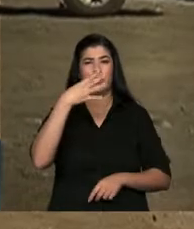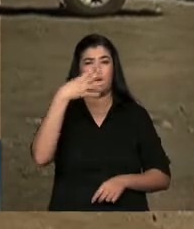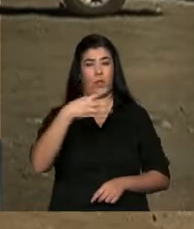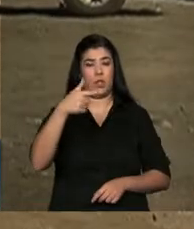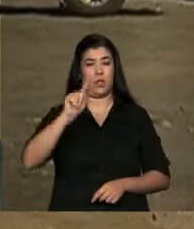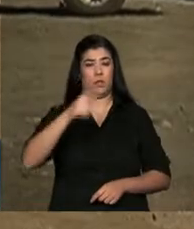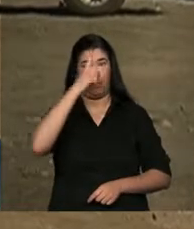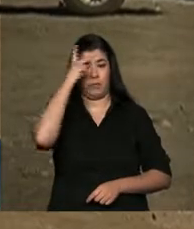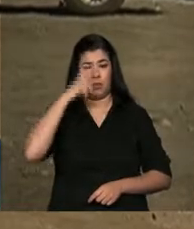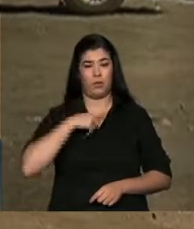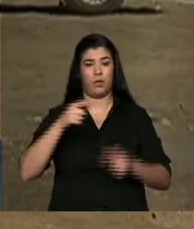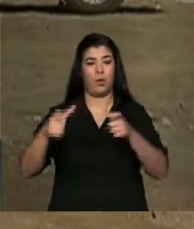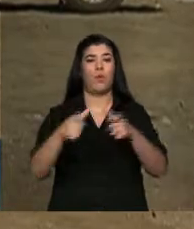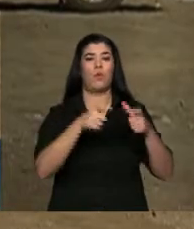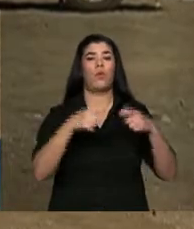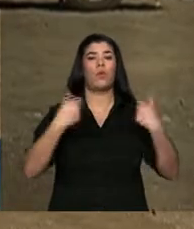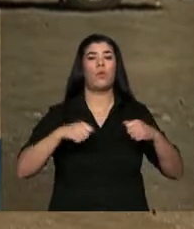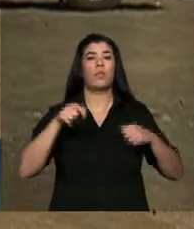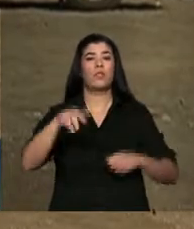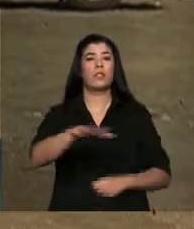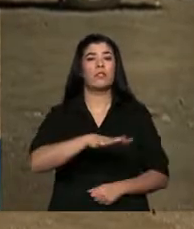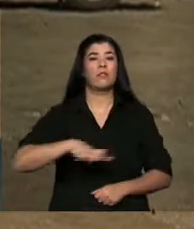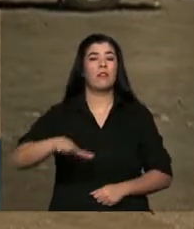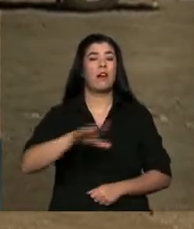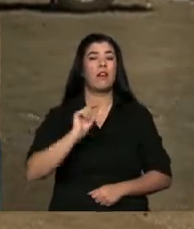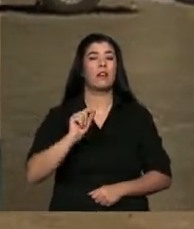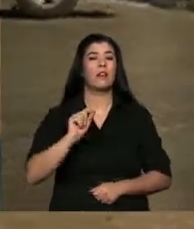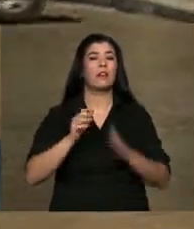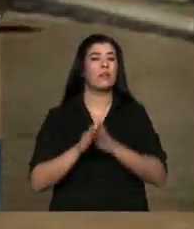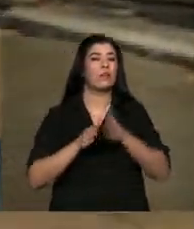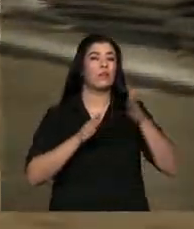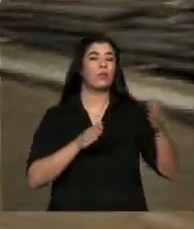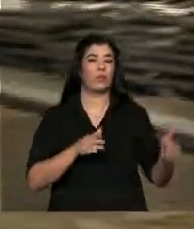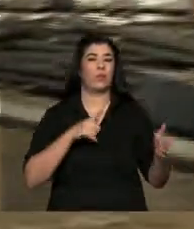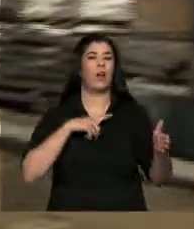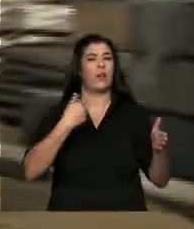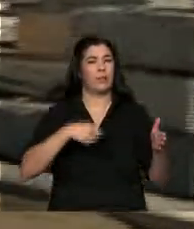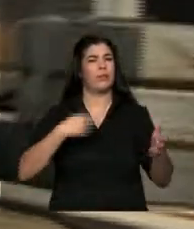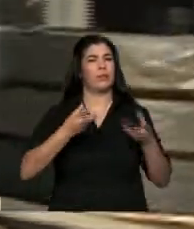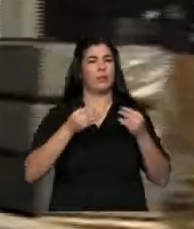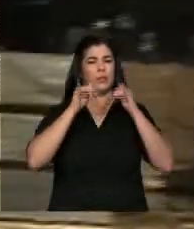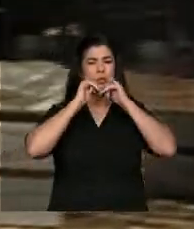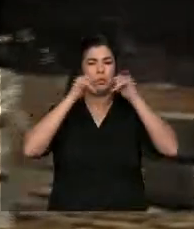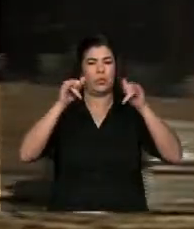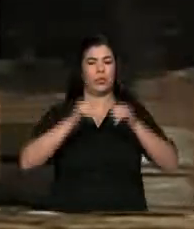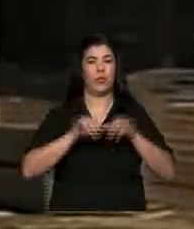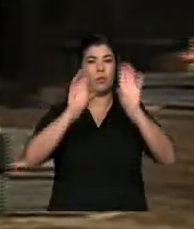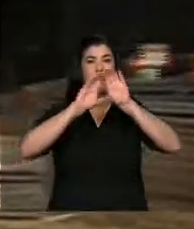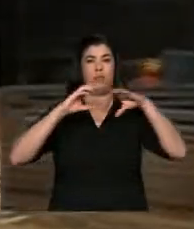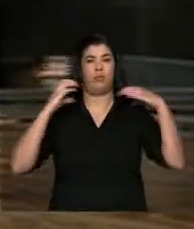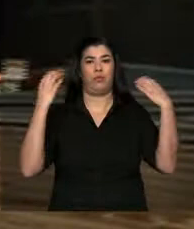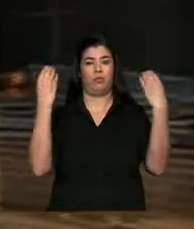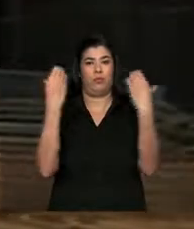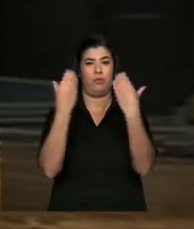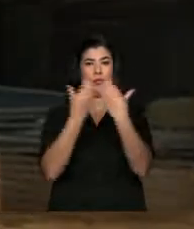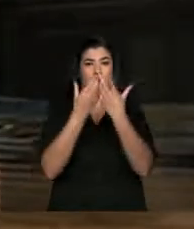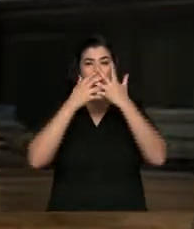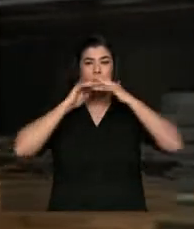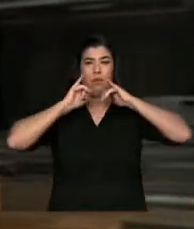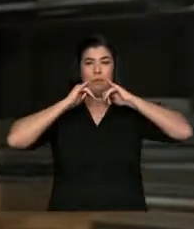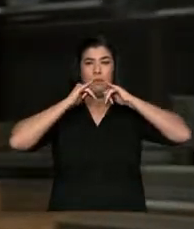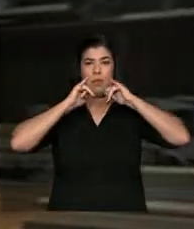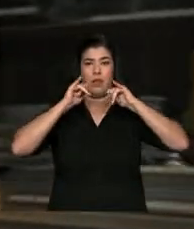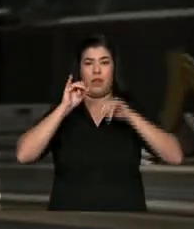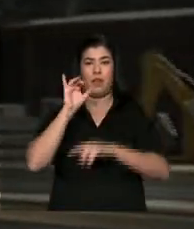que vai demandar mais energia aqui no Parque Olímpico fica bem ao lado da subestação. É o Centro Internacional de Transmissão, onde